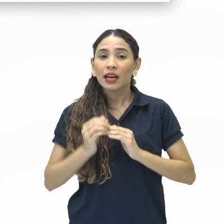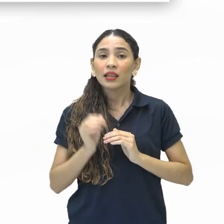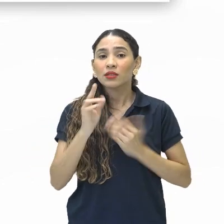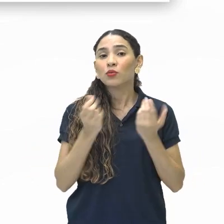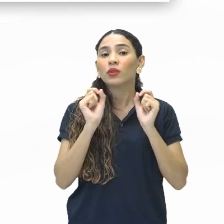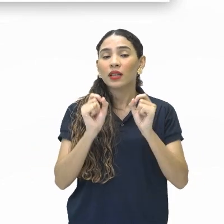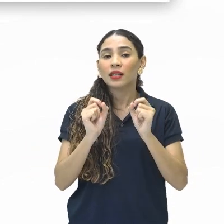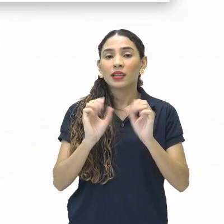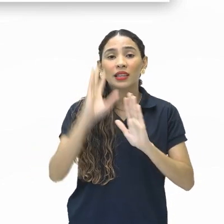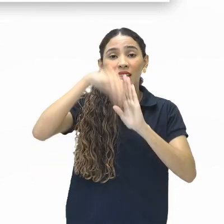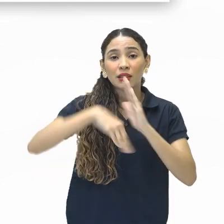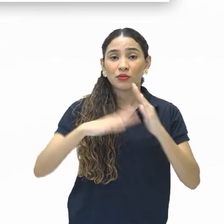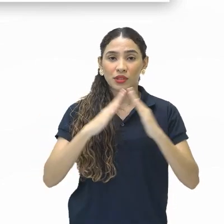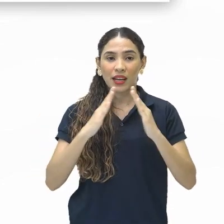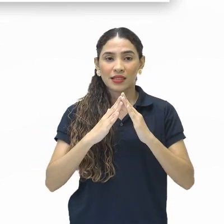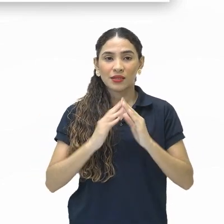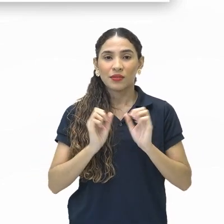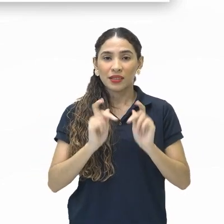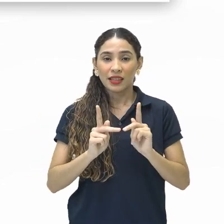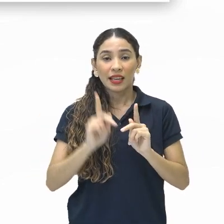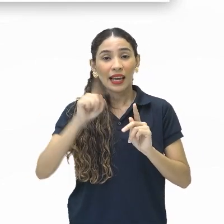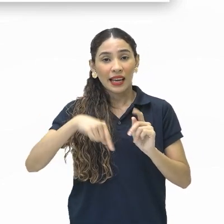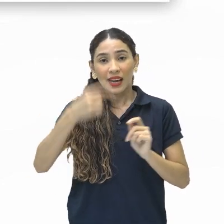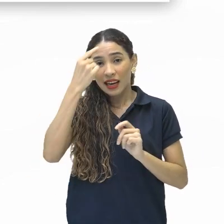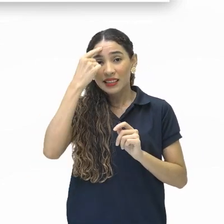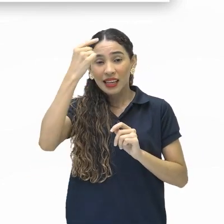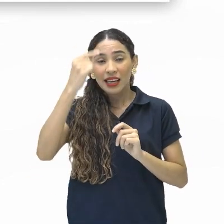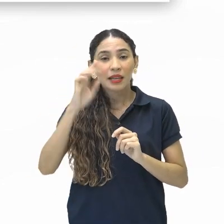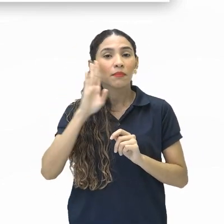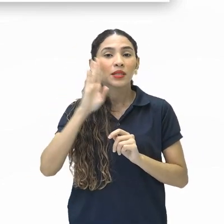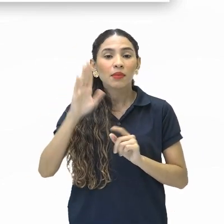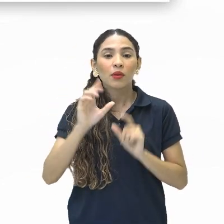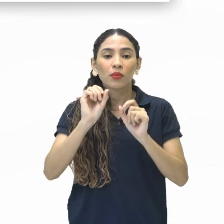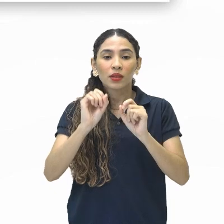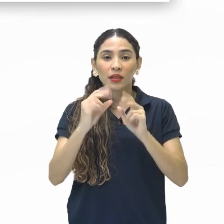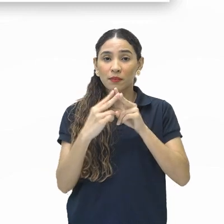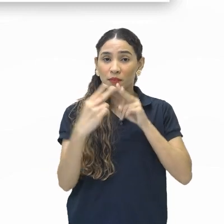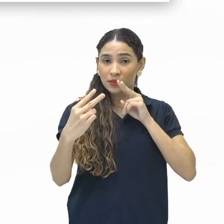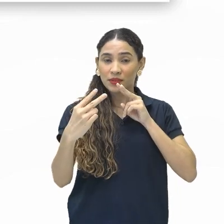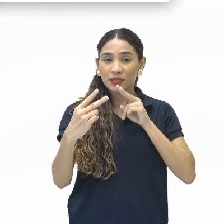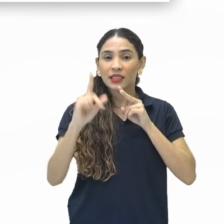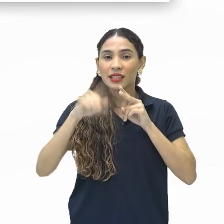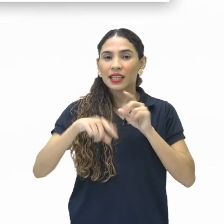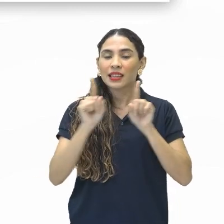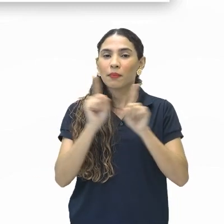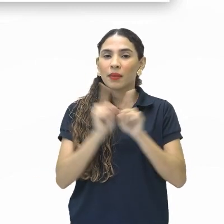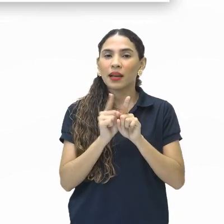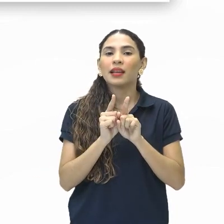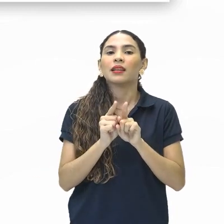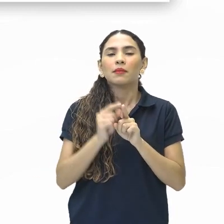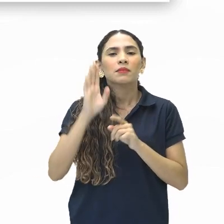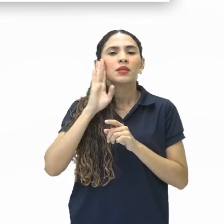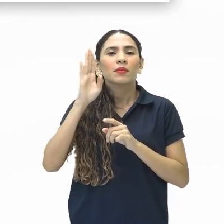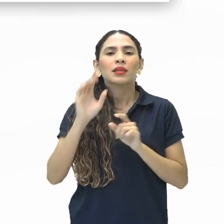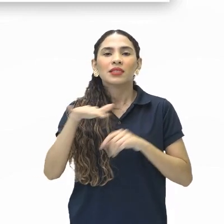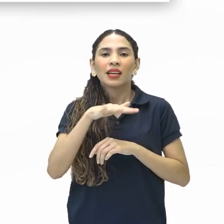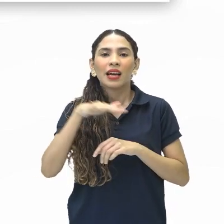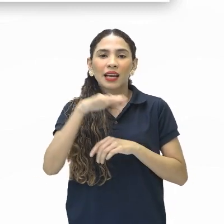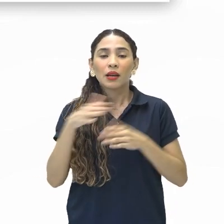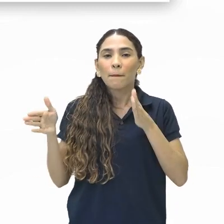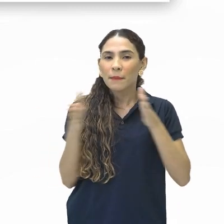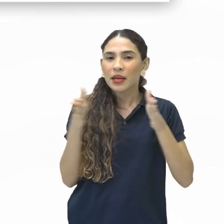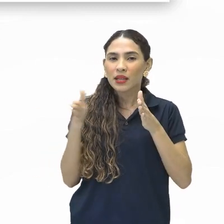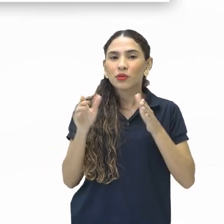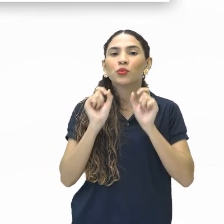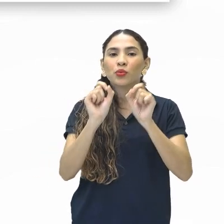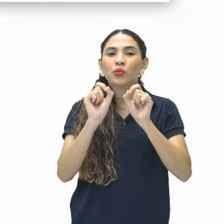a partir de casa. É essa a ideia do home office, que foi muito comum, principalmente aí no período,